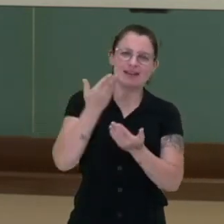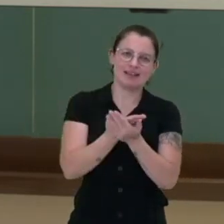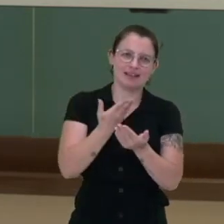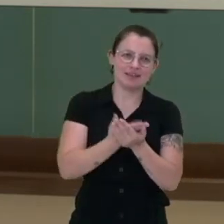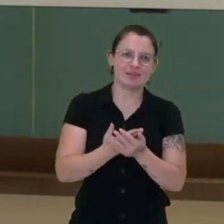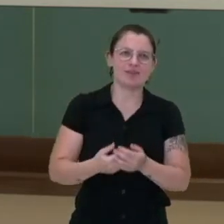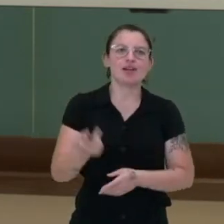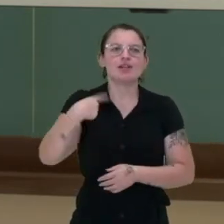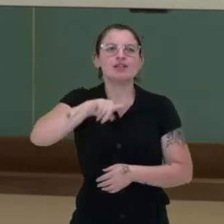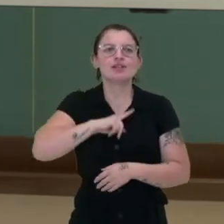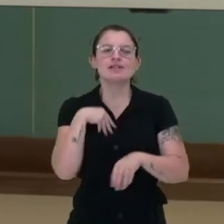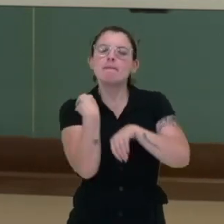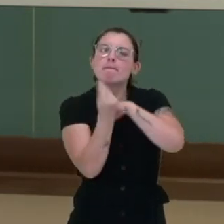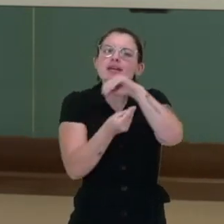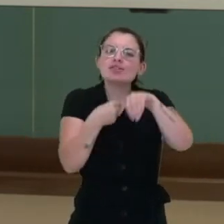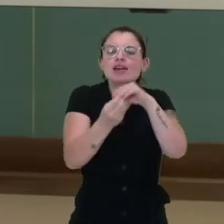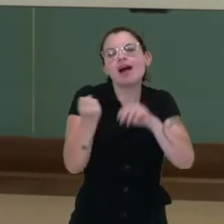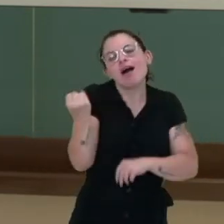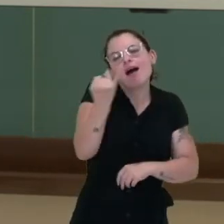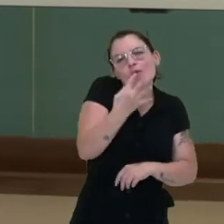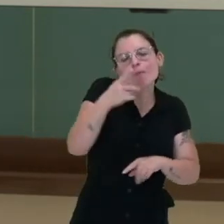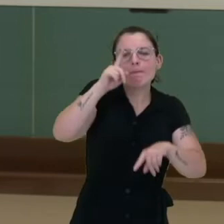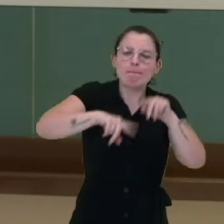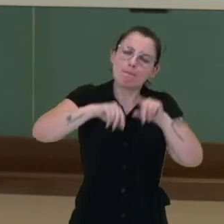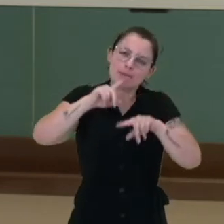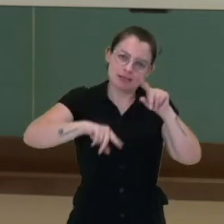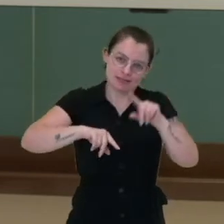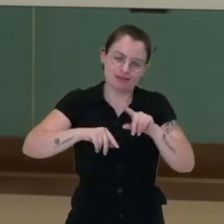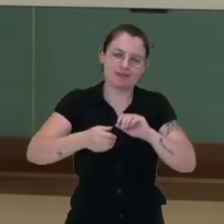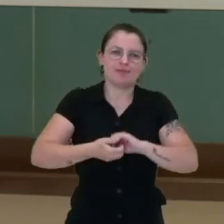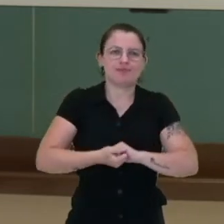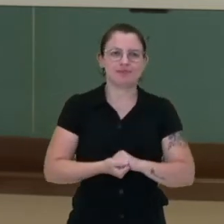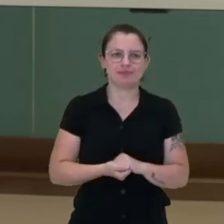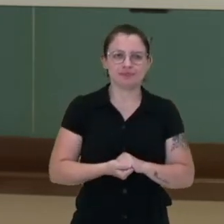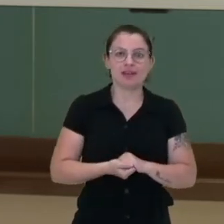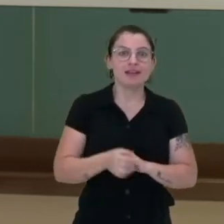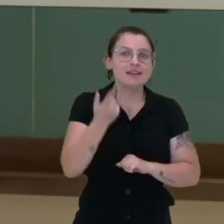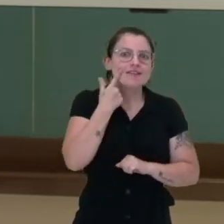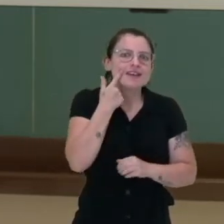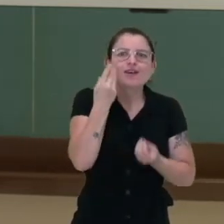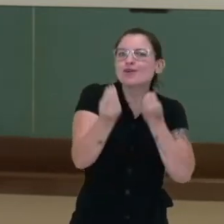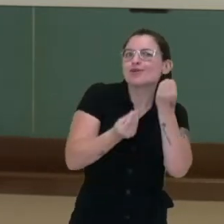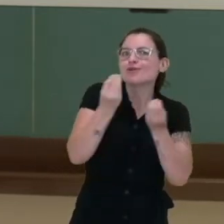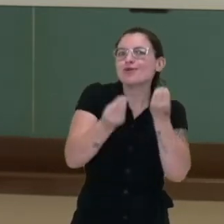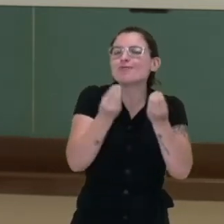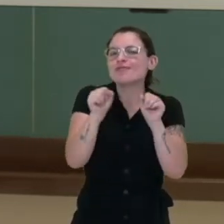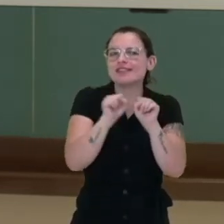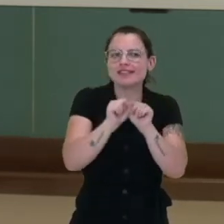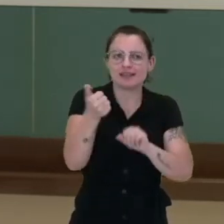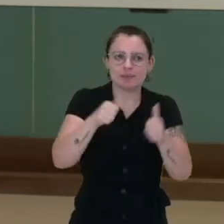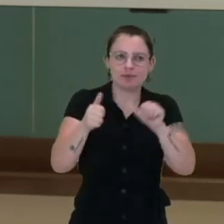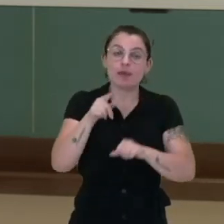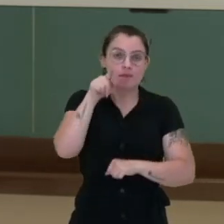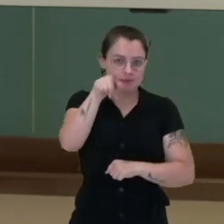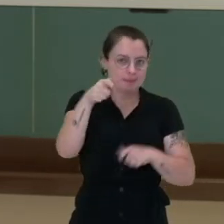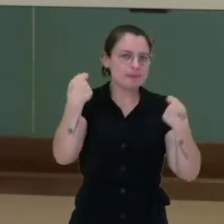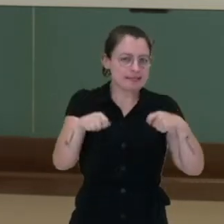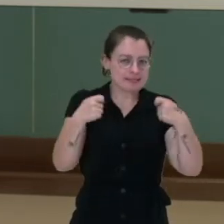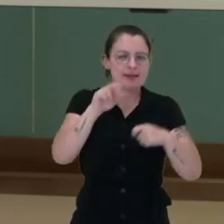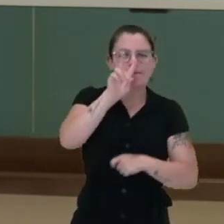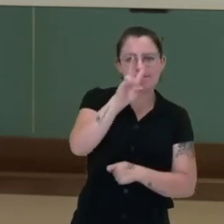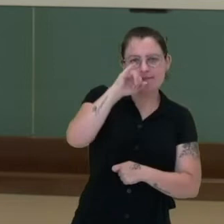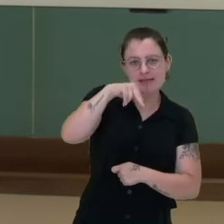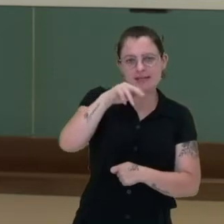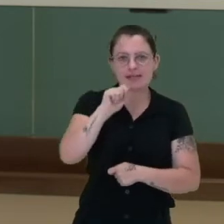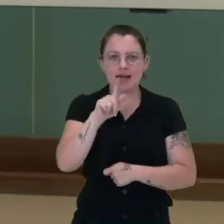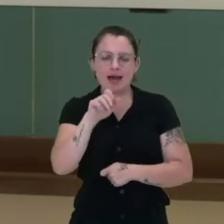Vamos misturar alguns materiais para verificar como ocorre uma transformação química. Então, para isso, você vai precisar de vinagre,